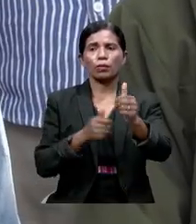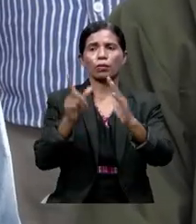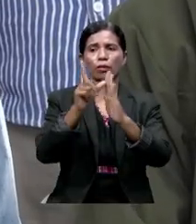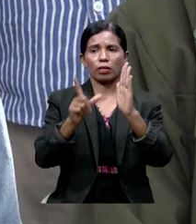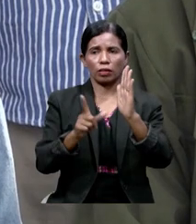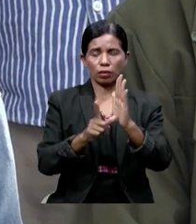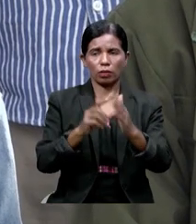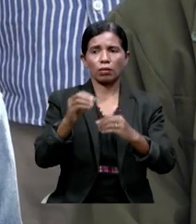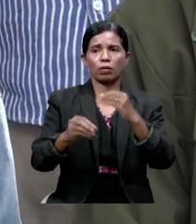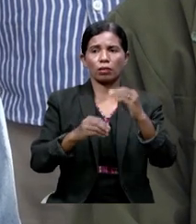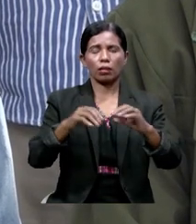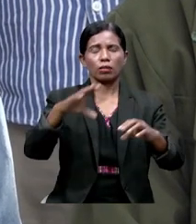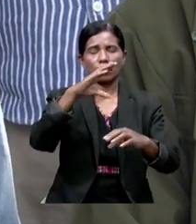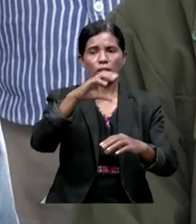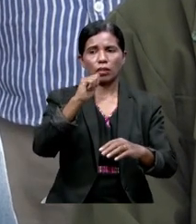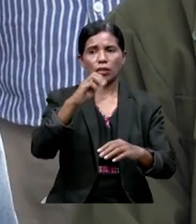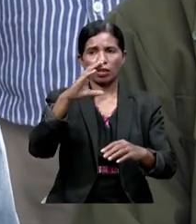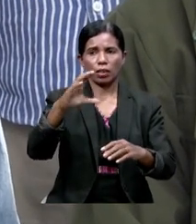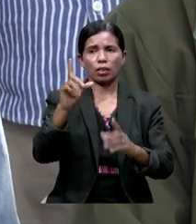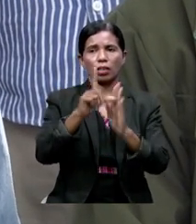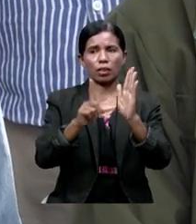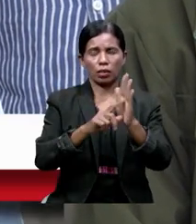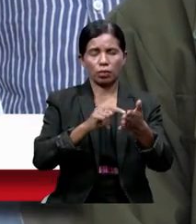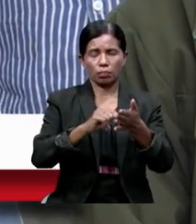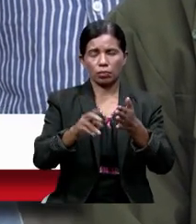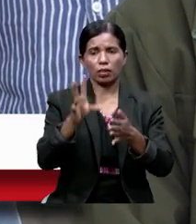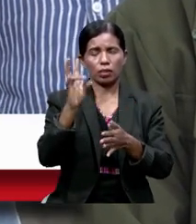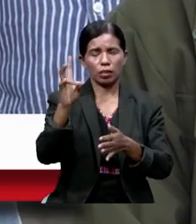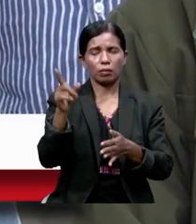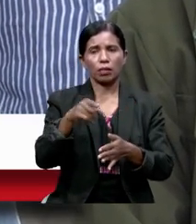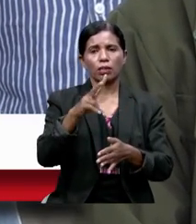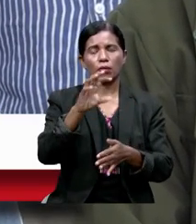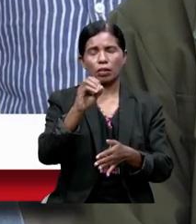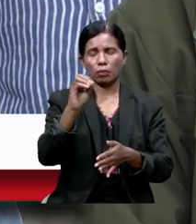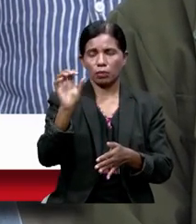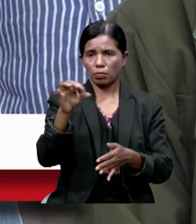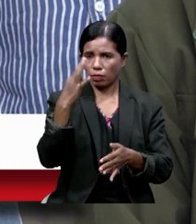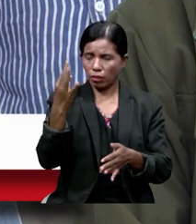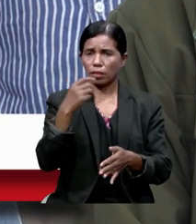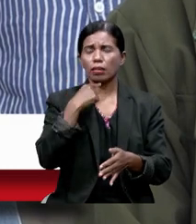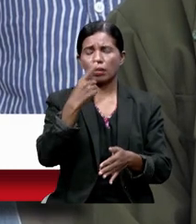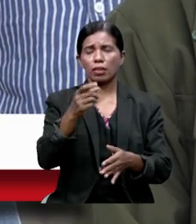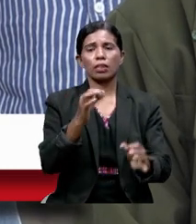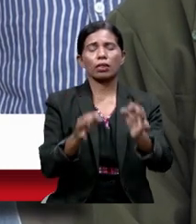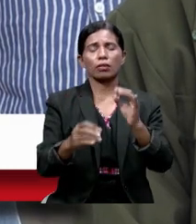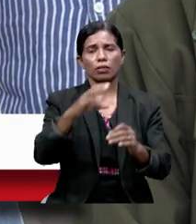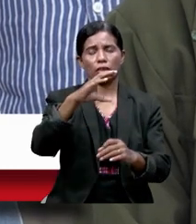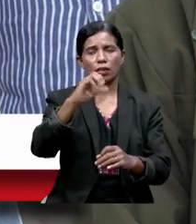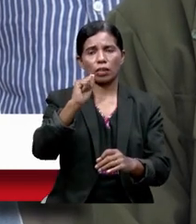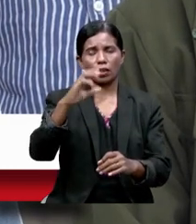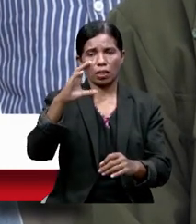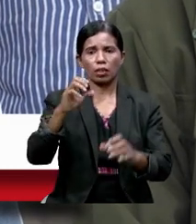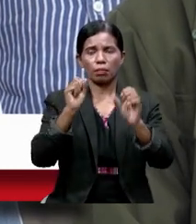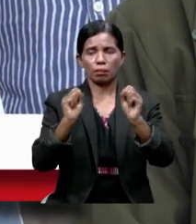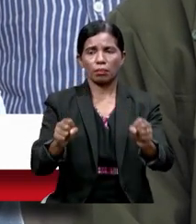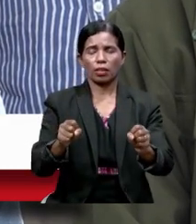Sobre a criação da Comissão Anticorrupção, lei número 8/2009, né, até cada só comissário dentro da cabela, a lá